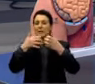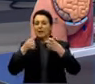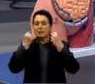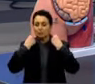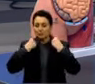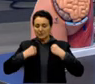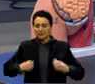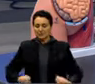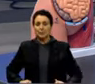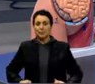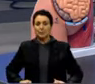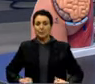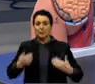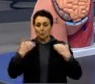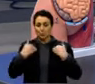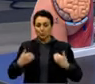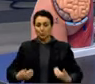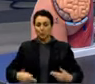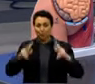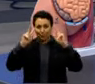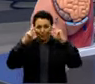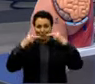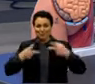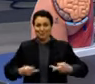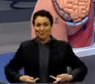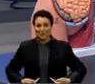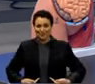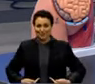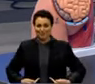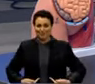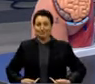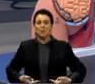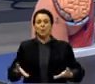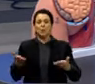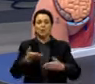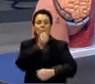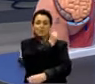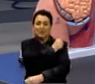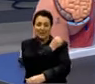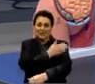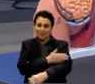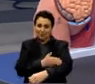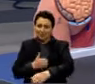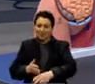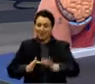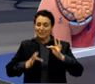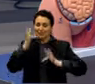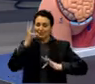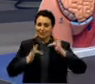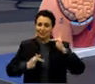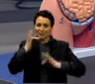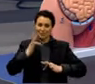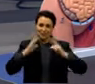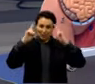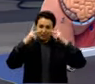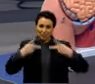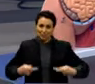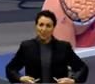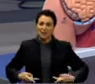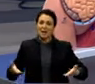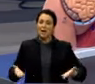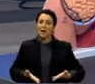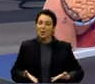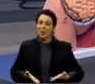do corpo humano, né? Como a aula de hoje é sobre anatomia e fisiologia humana, estamos aprendendo, então, nesse momento, sobre